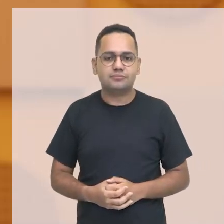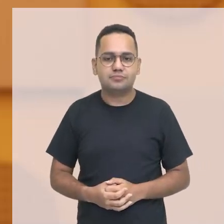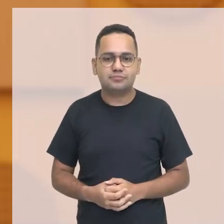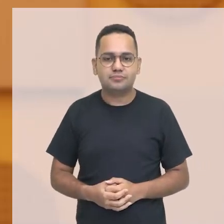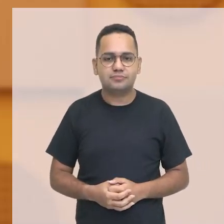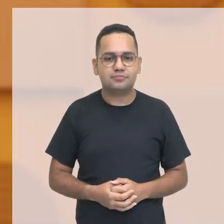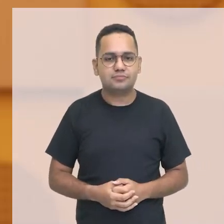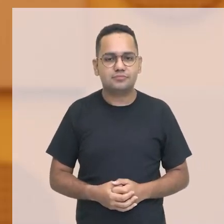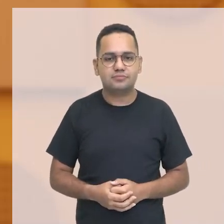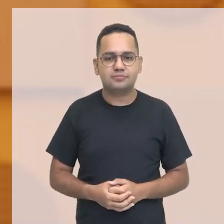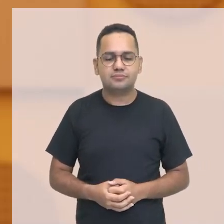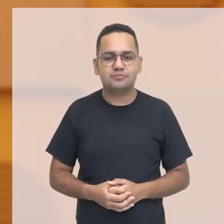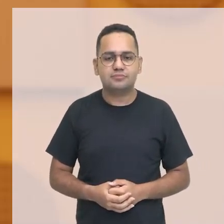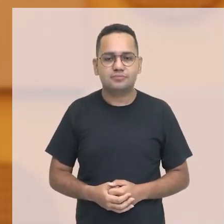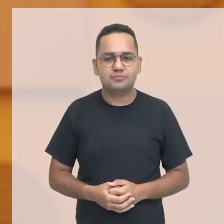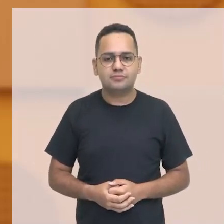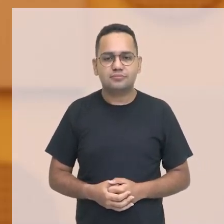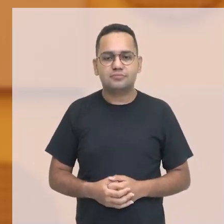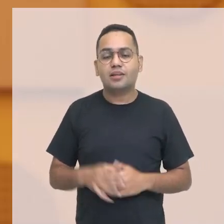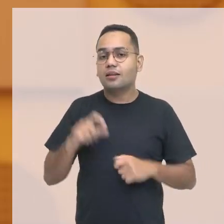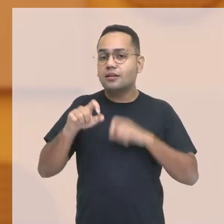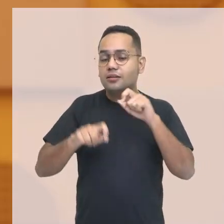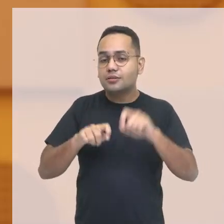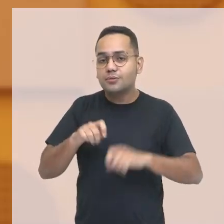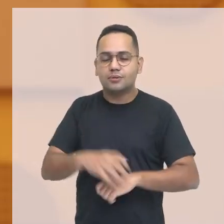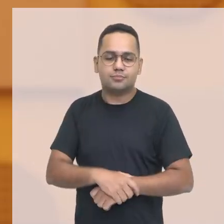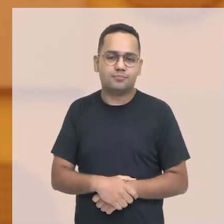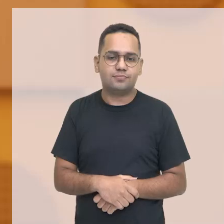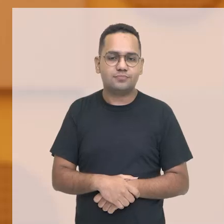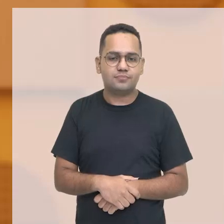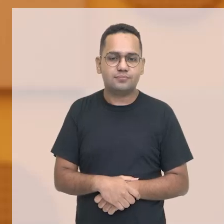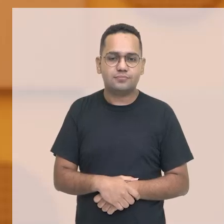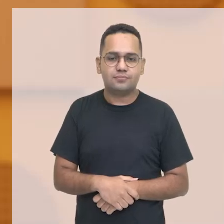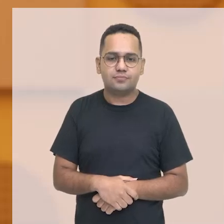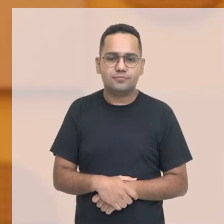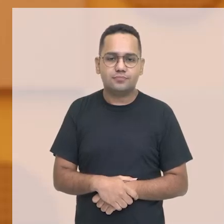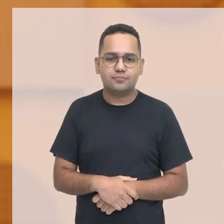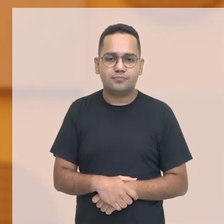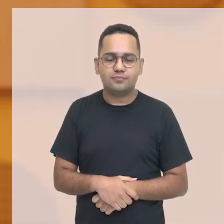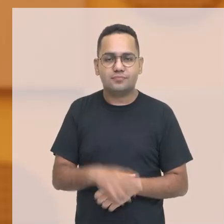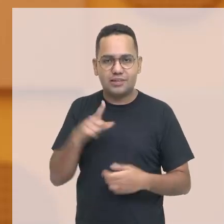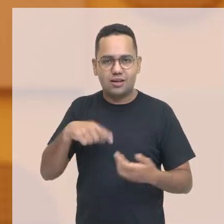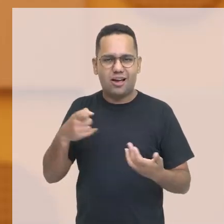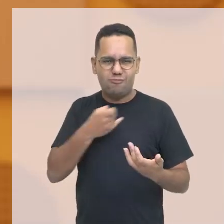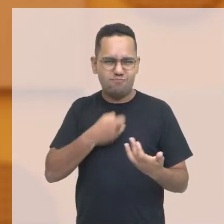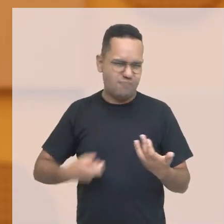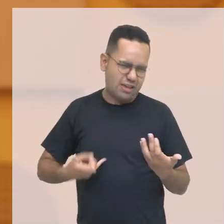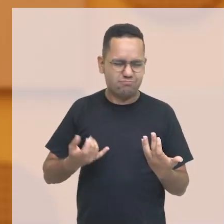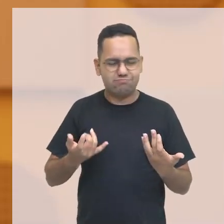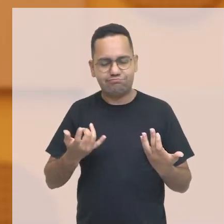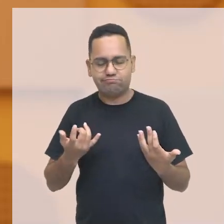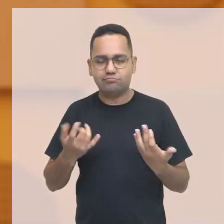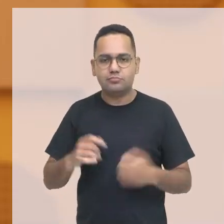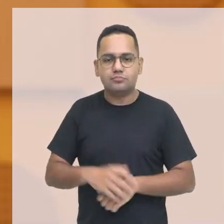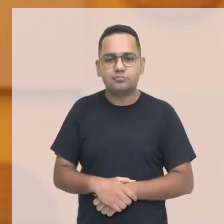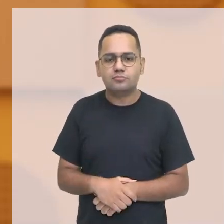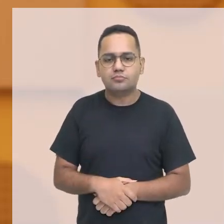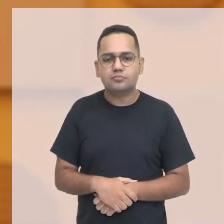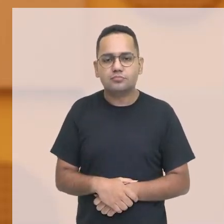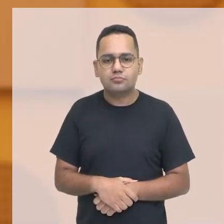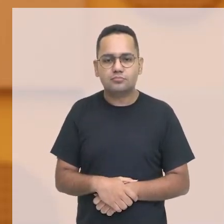corrida imperialista, onde as nações europeias começam a colonizar, gente, prestem atenção,